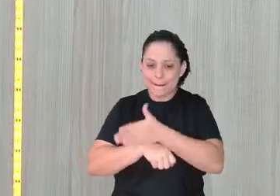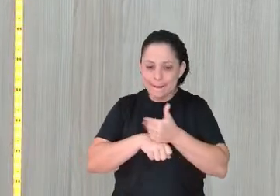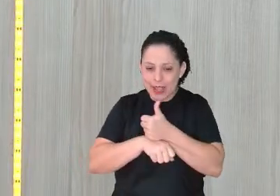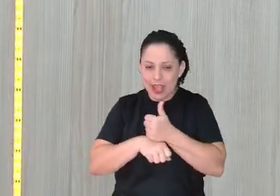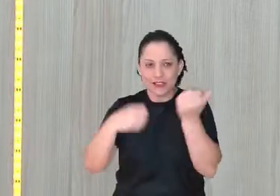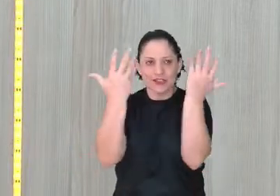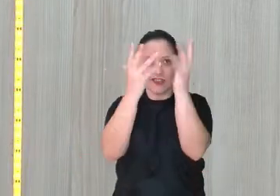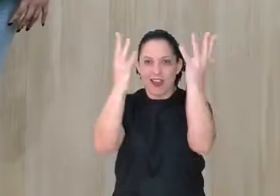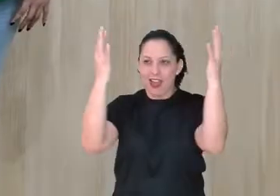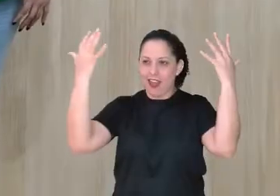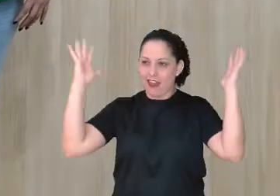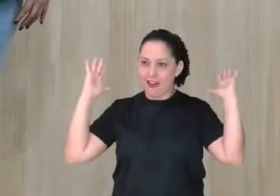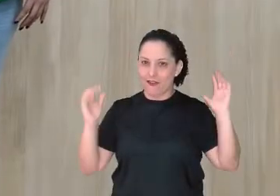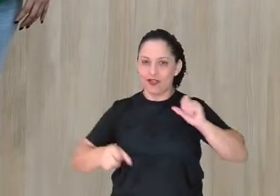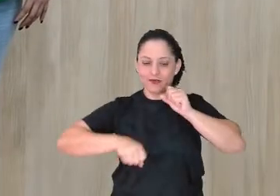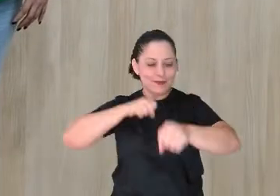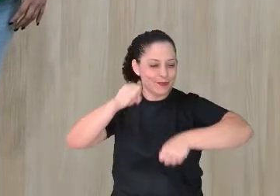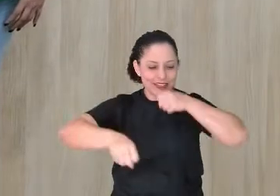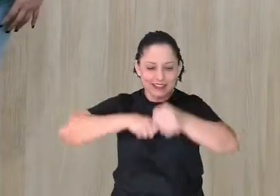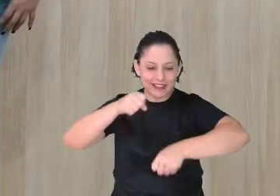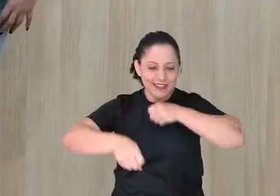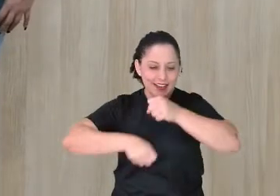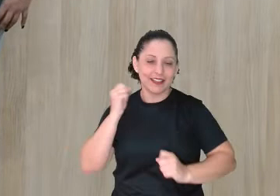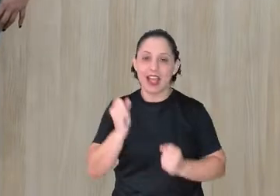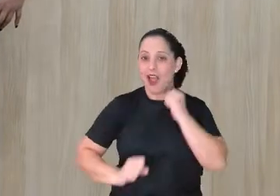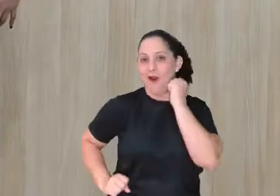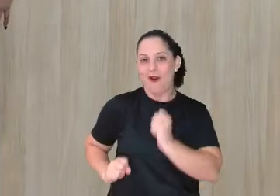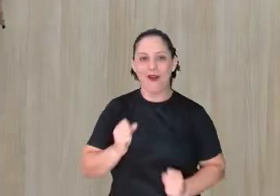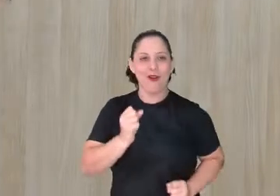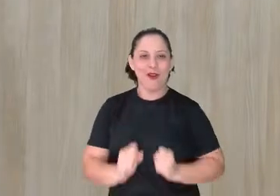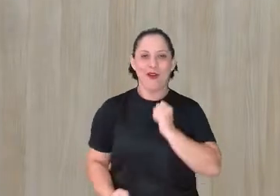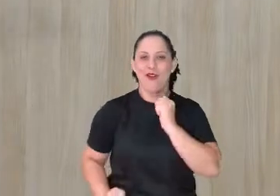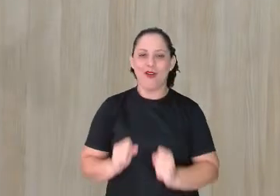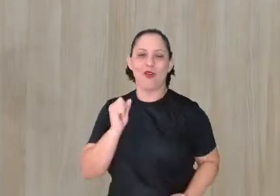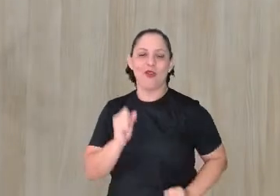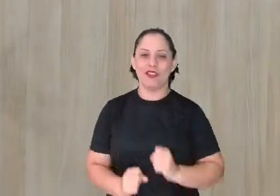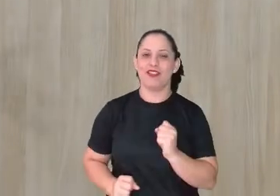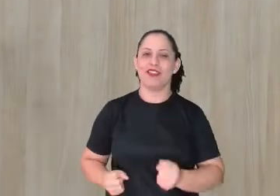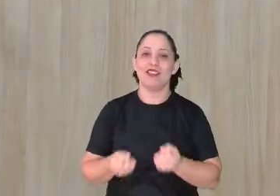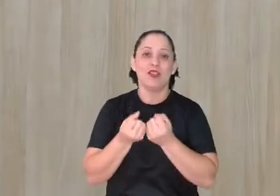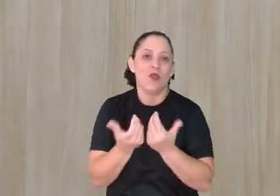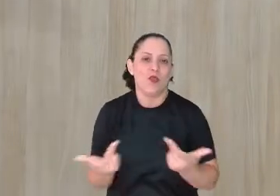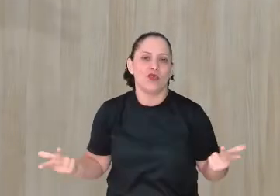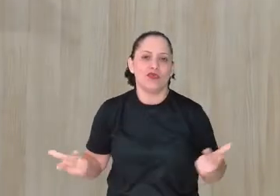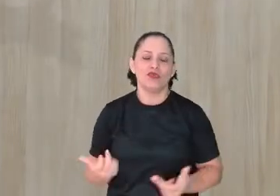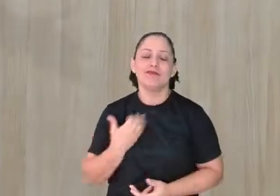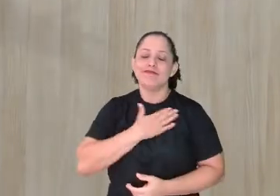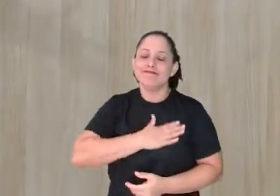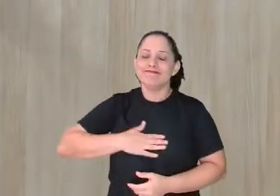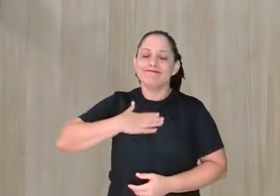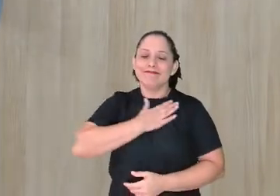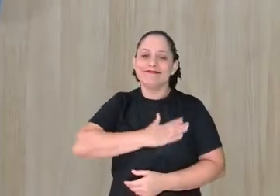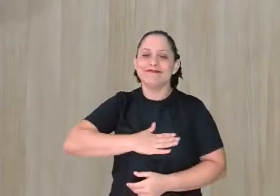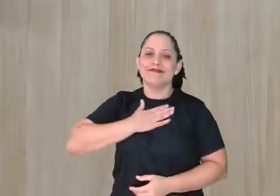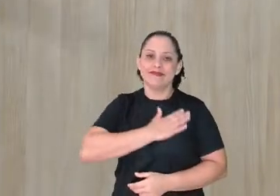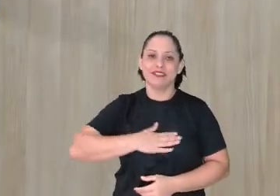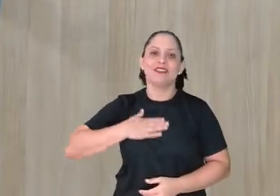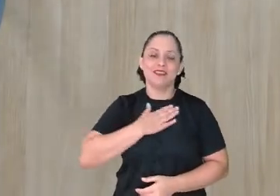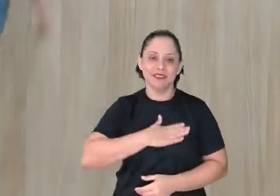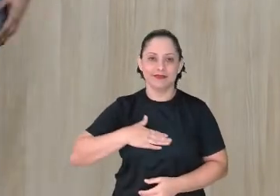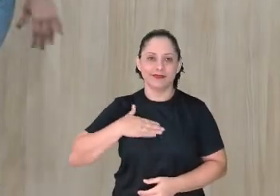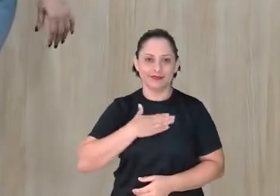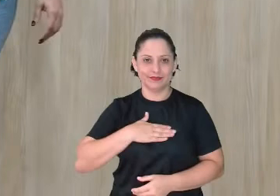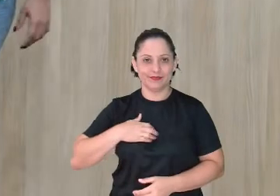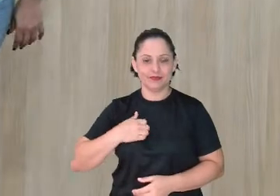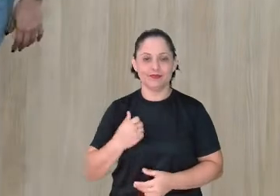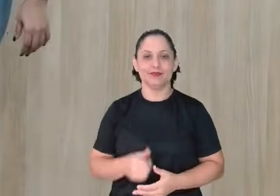gente andar de bicicleta, correr, né? Fazer o que cada um achasse melhor, né, de atividade, né?